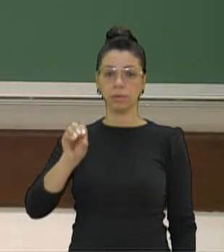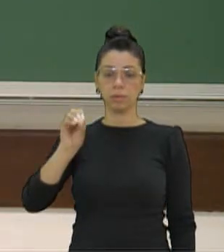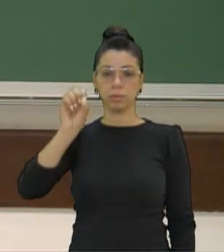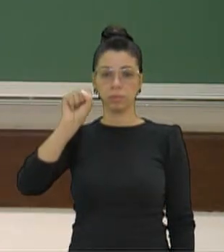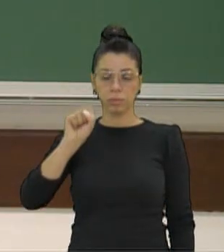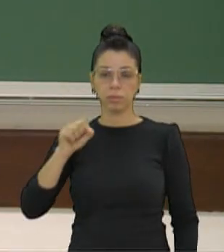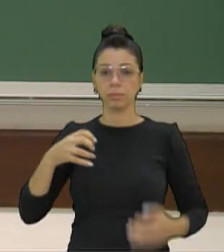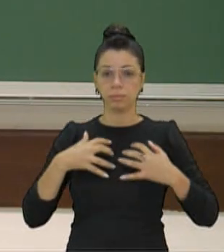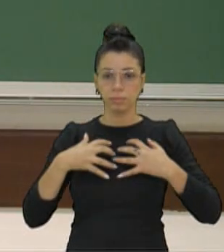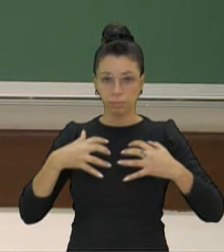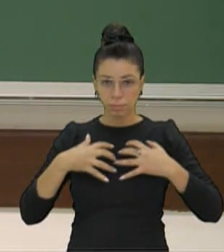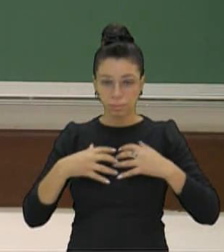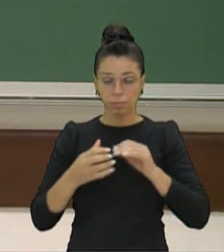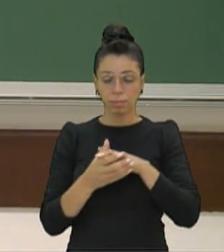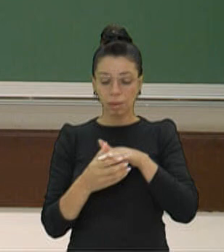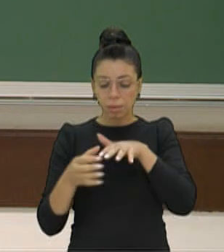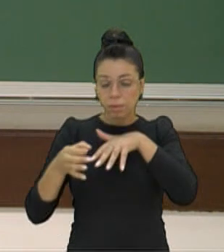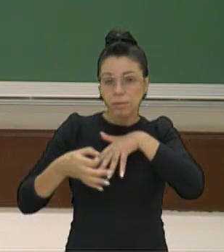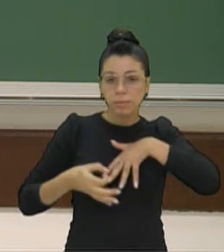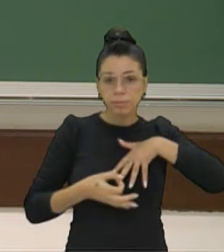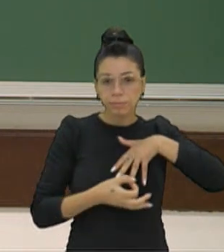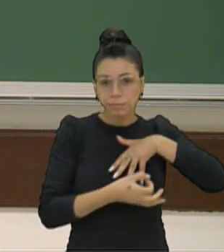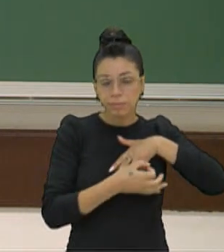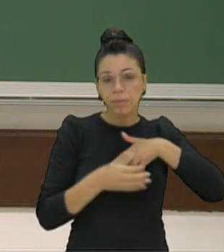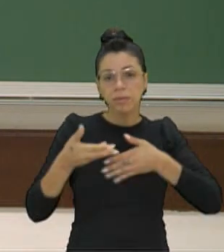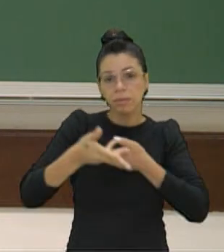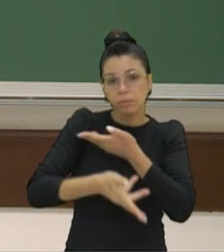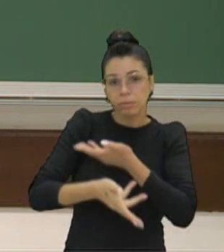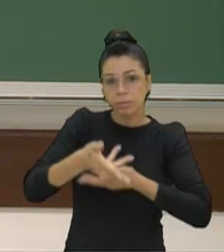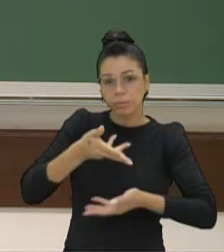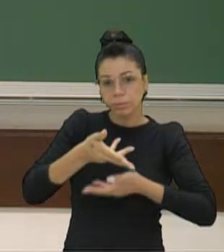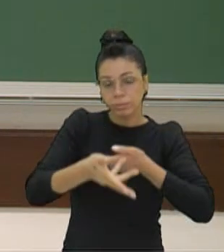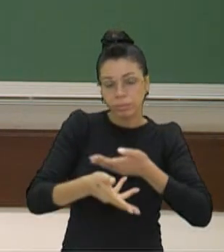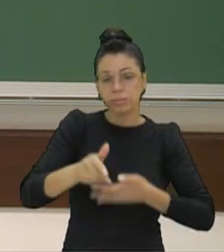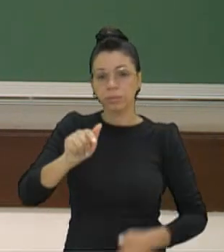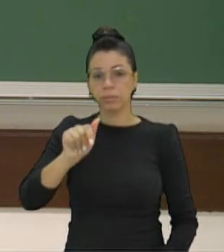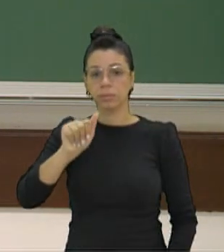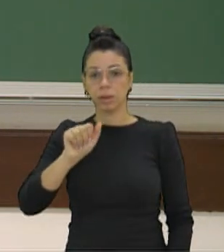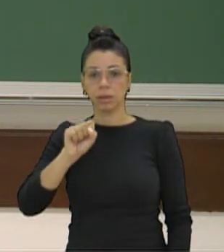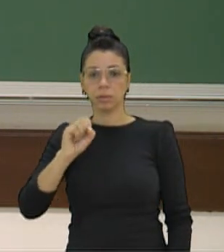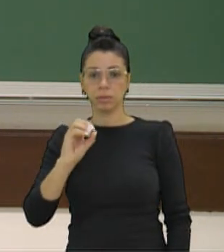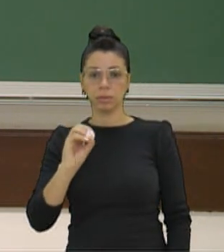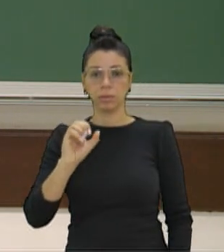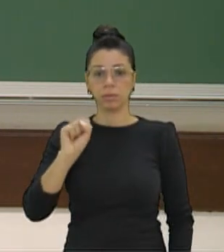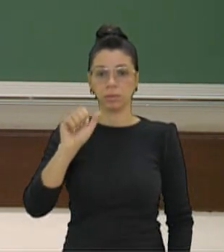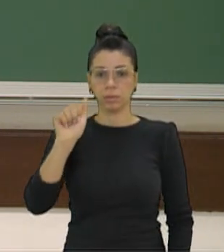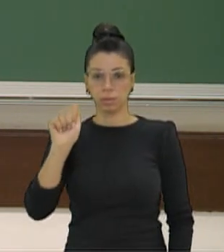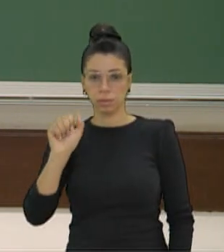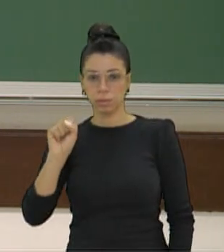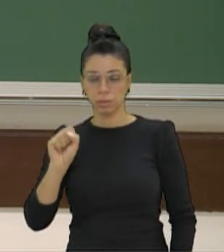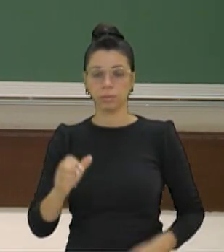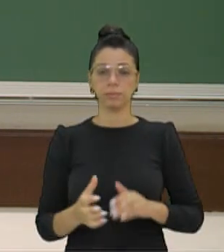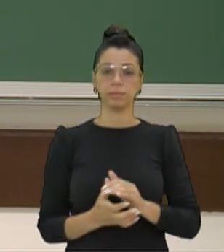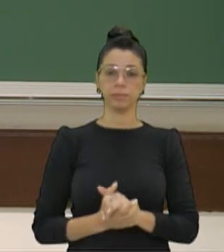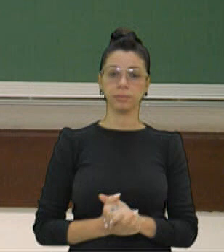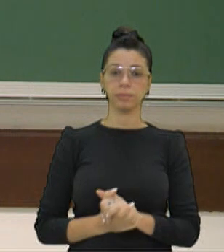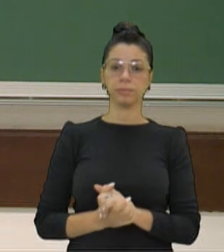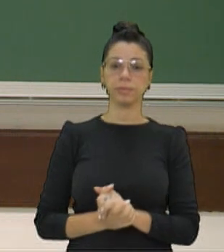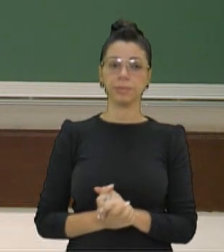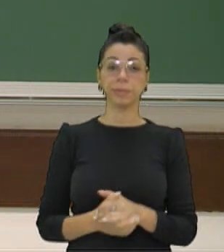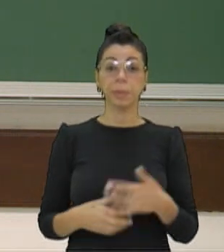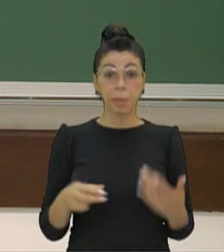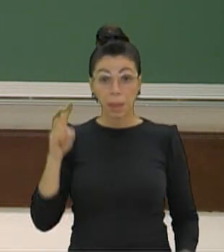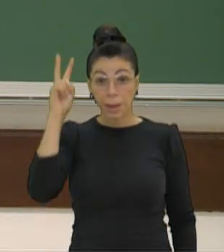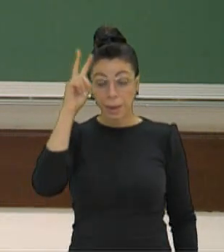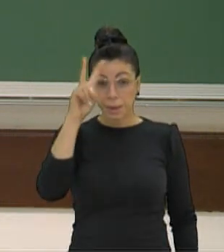E aí é neles que acontecem as trocas gasosas. Então, seguindo aqui, lembram que